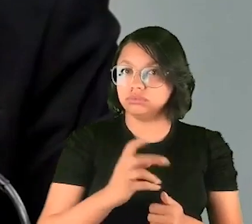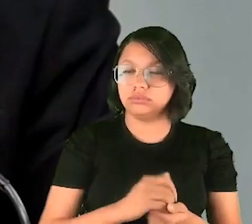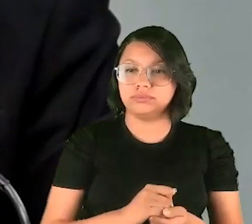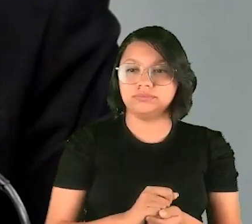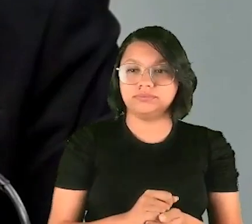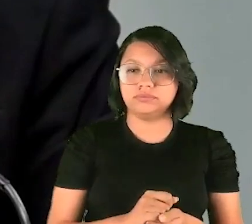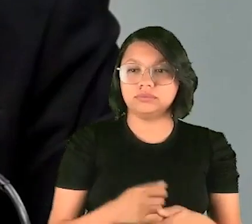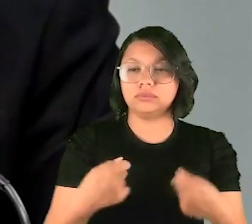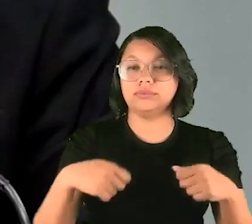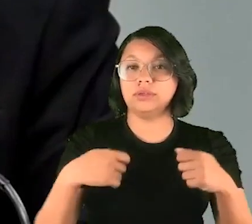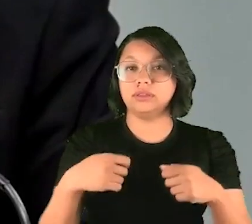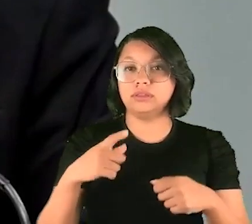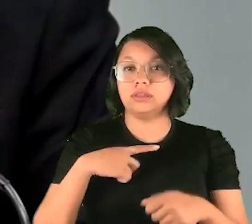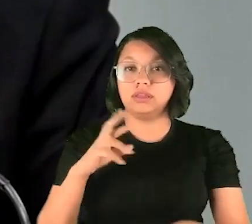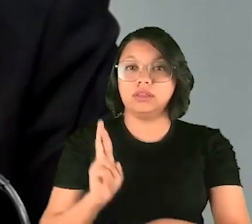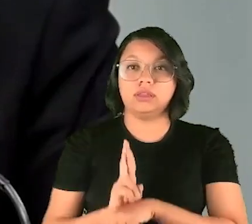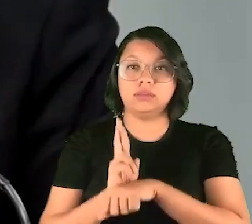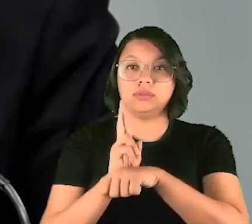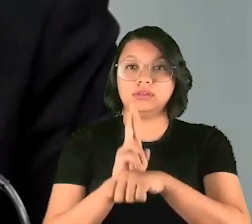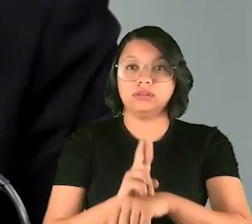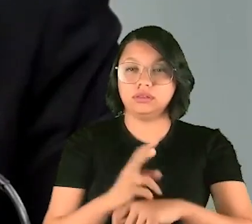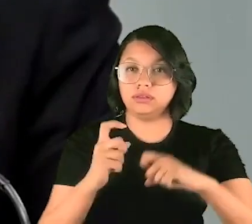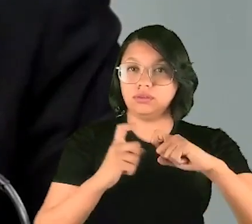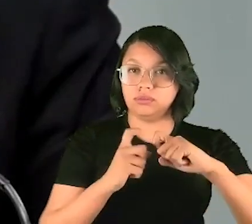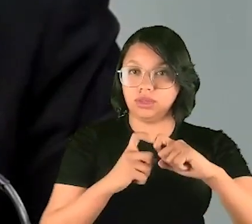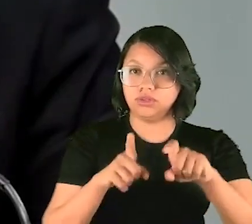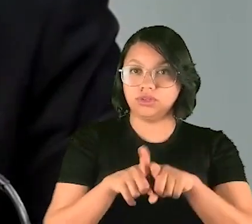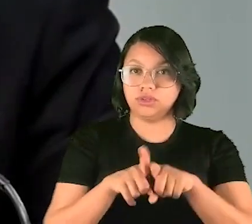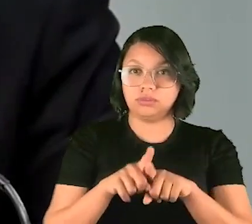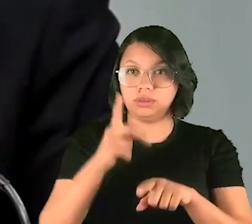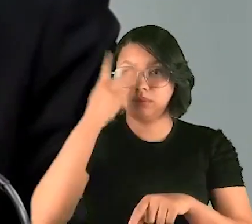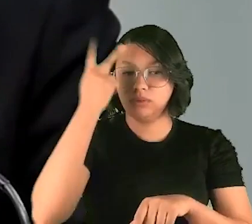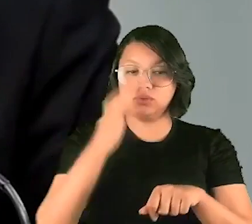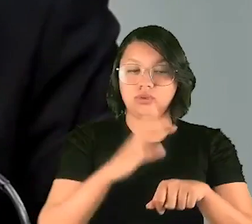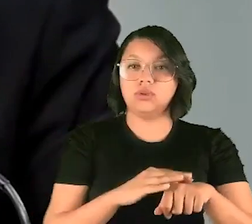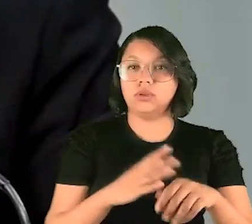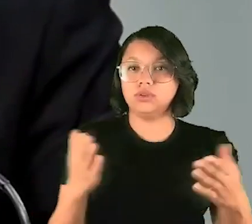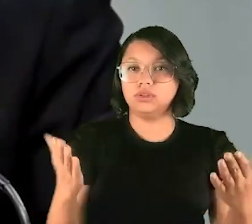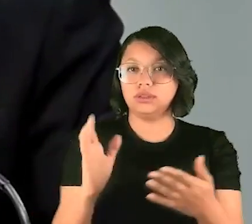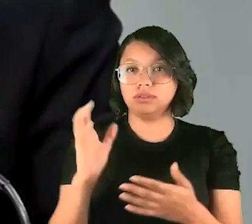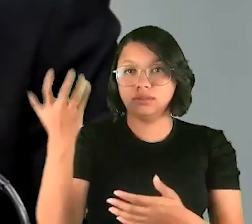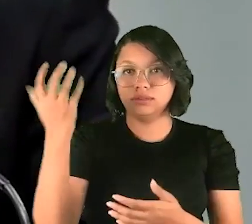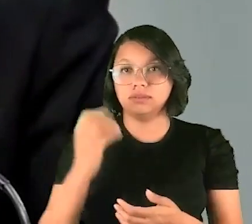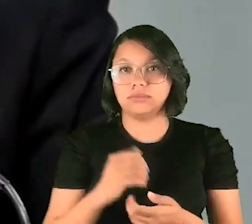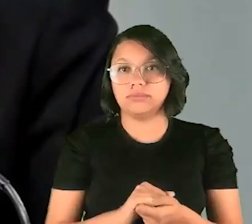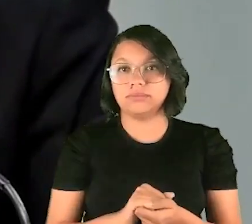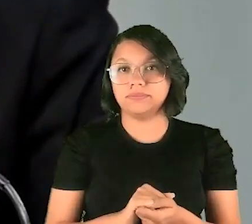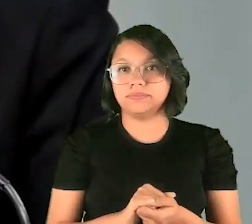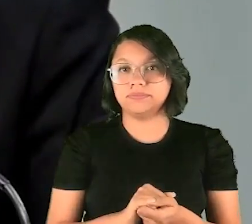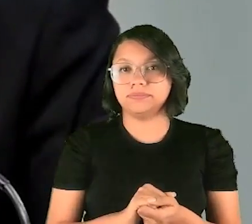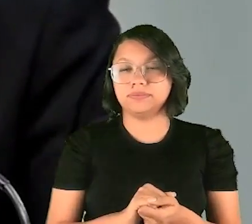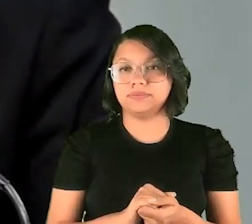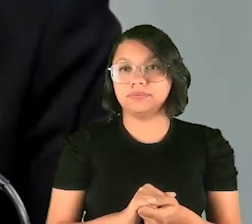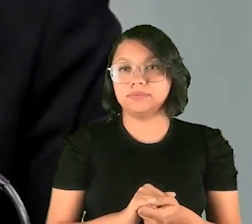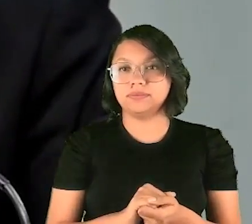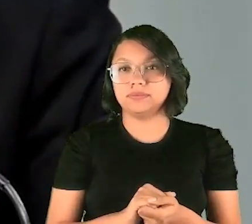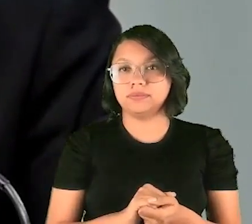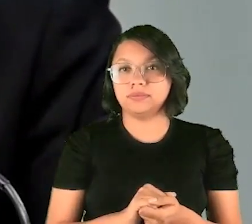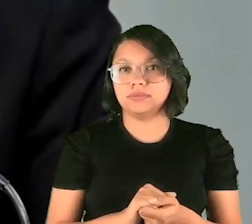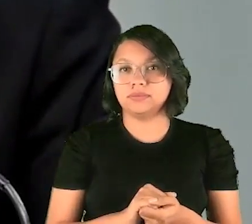tempo real, ele tem que ser atualizado permanentemente. E tem que ter representação médica e de pacientes nessa decisão.